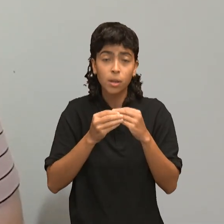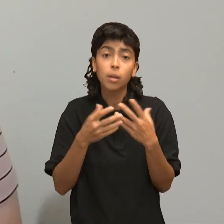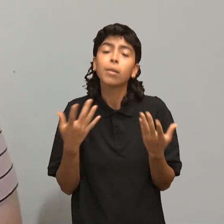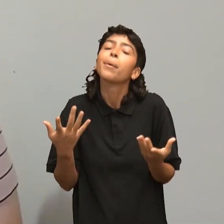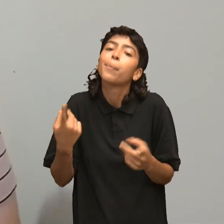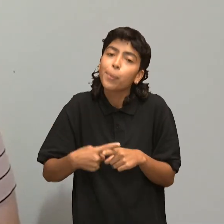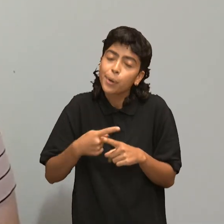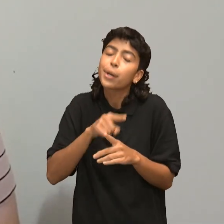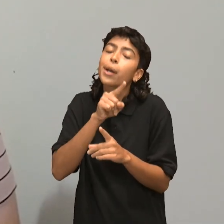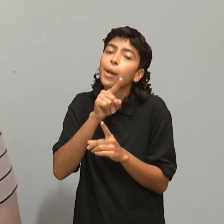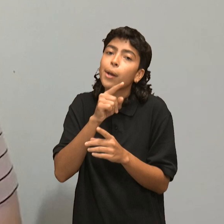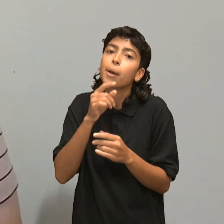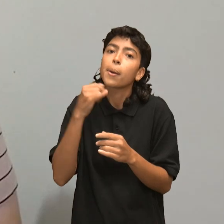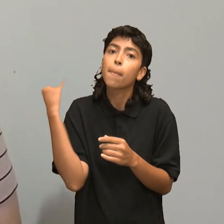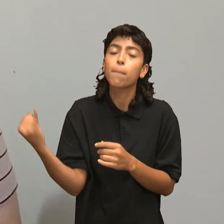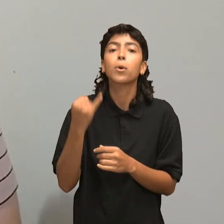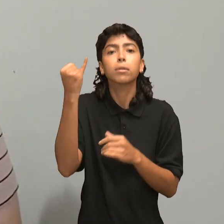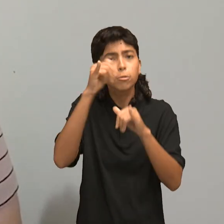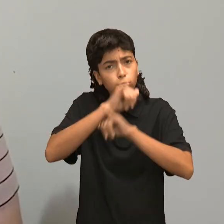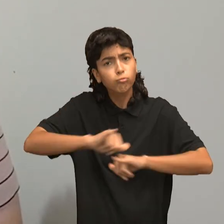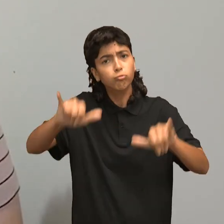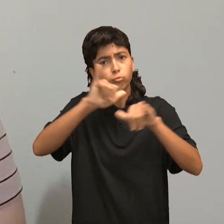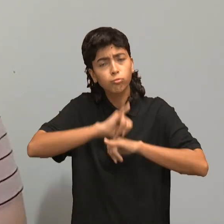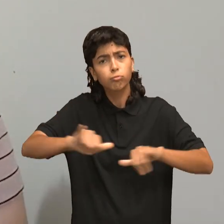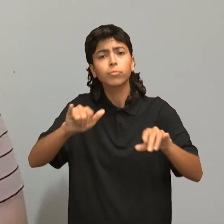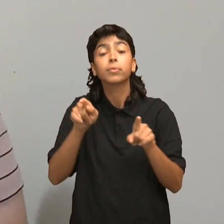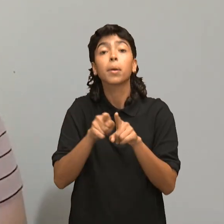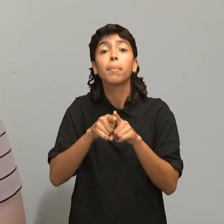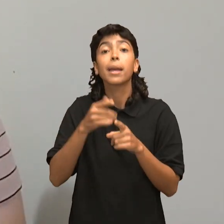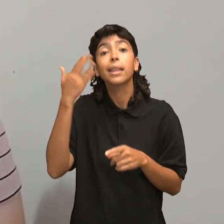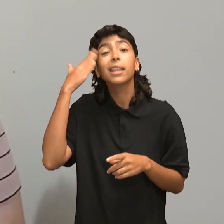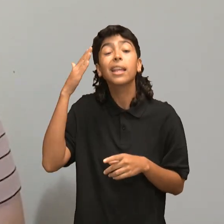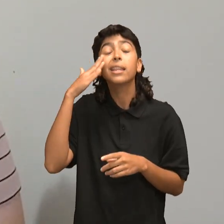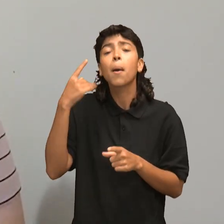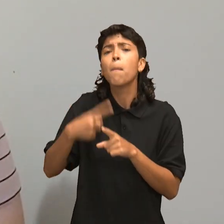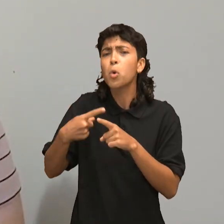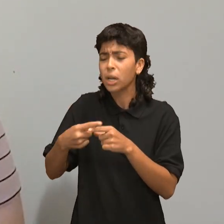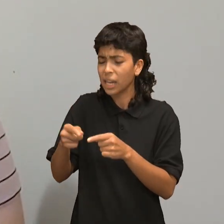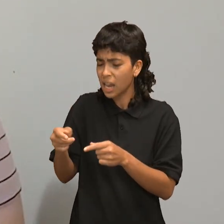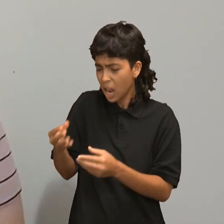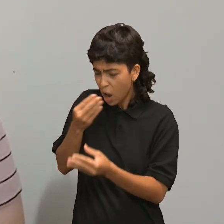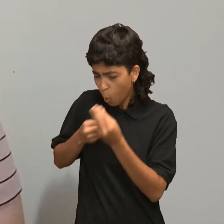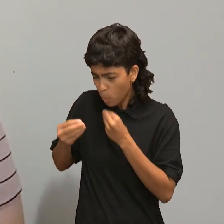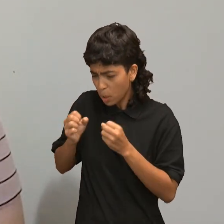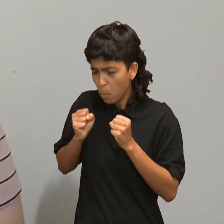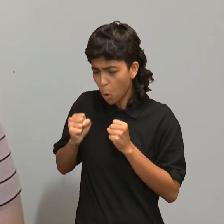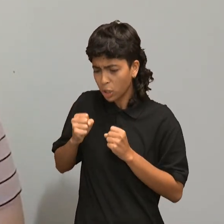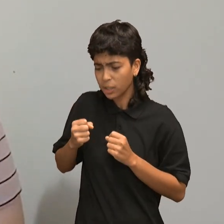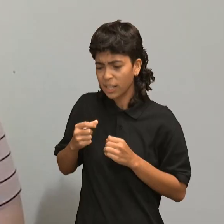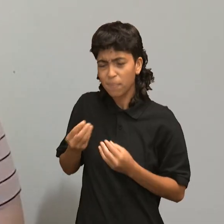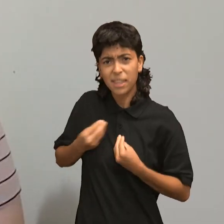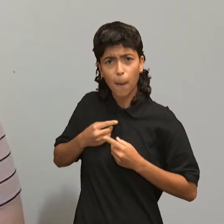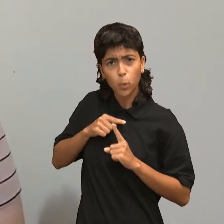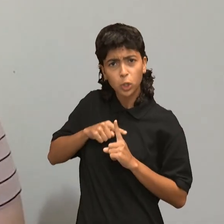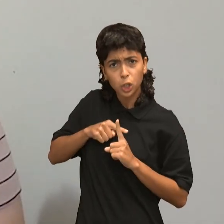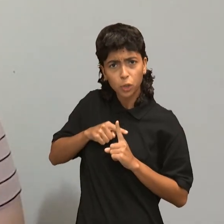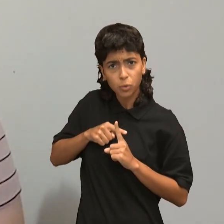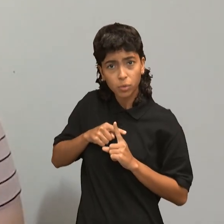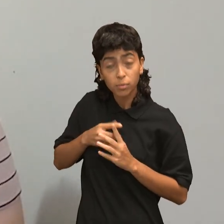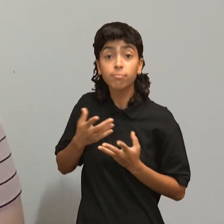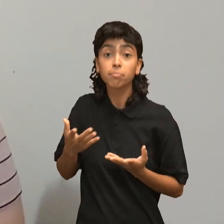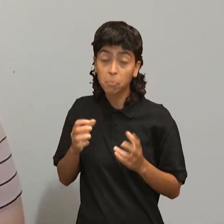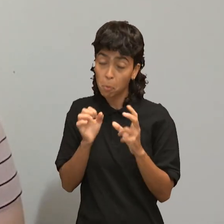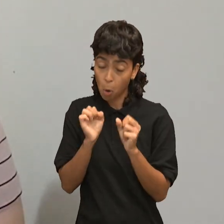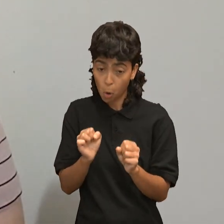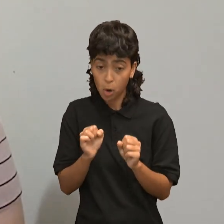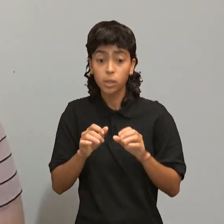também por que é importante entender os benefícios das plantas? Muitas dessas espécies são plantas locais, acessíveis, mas que